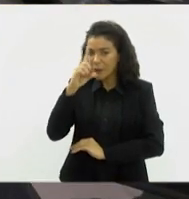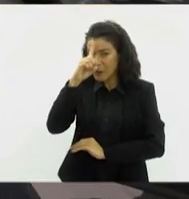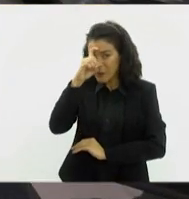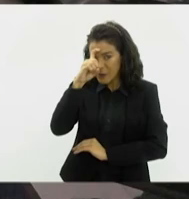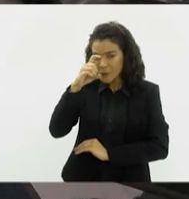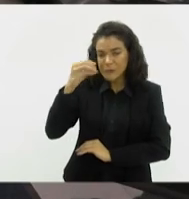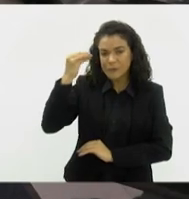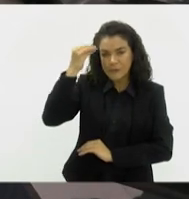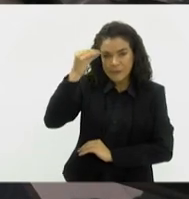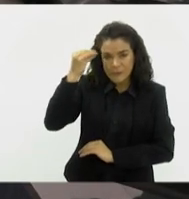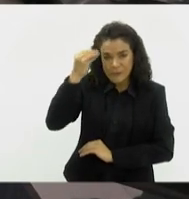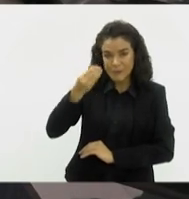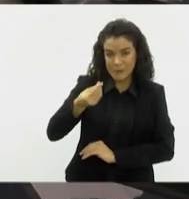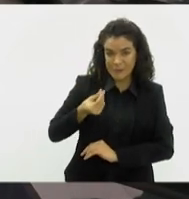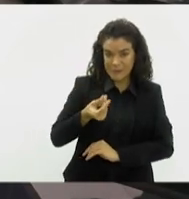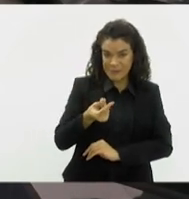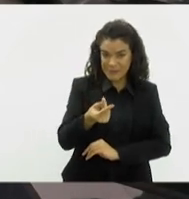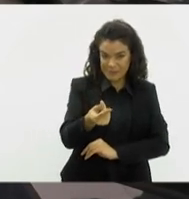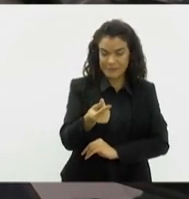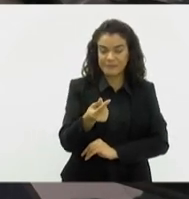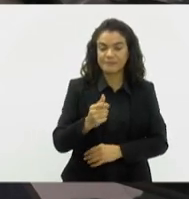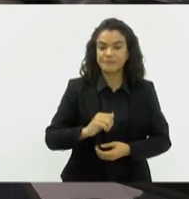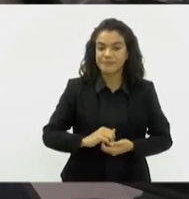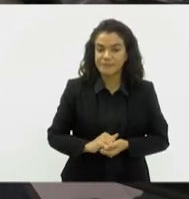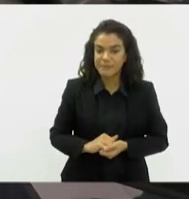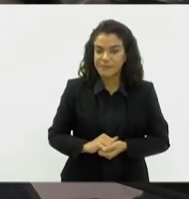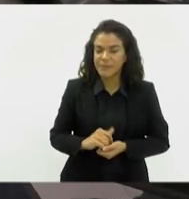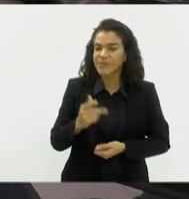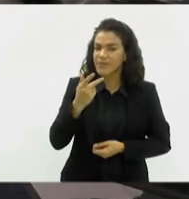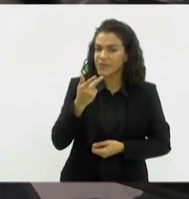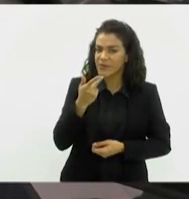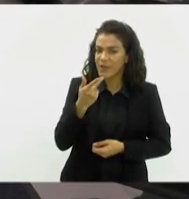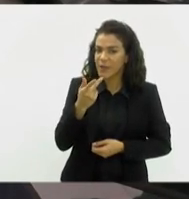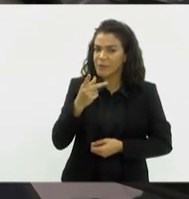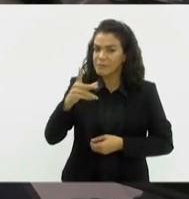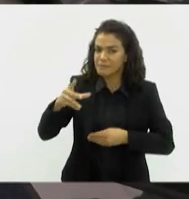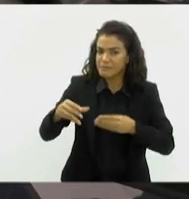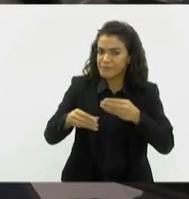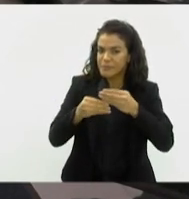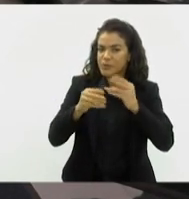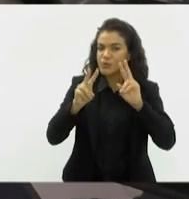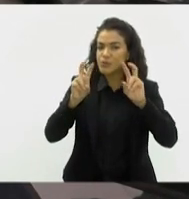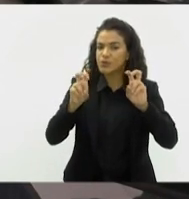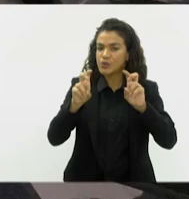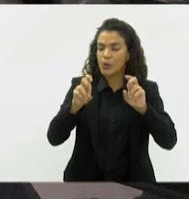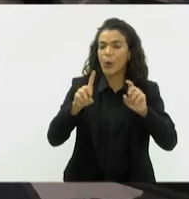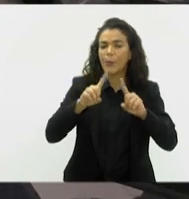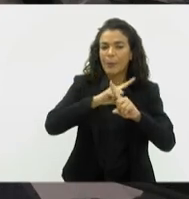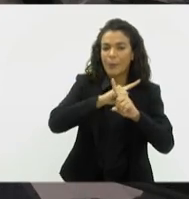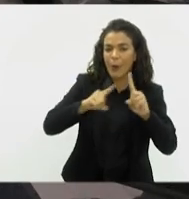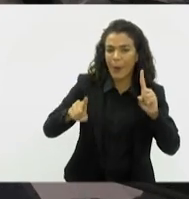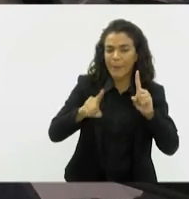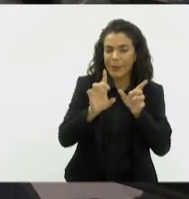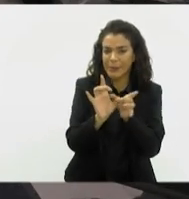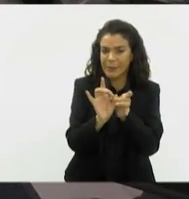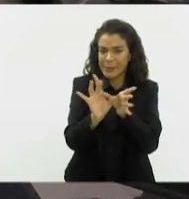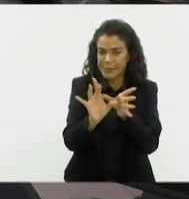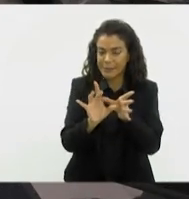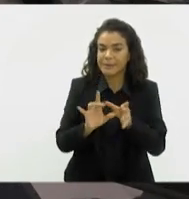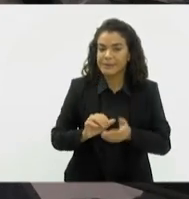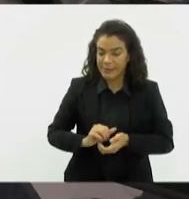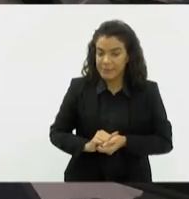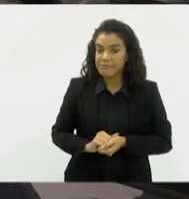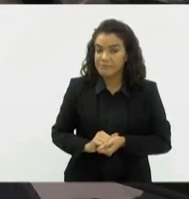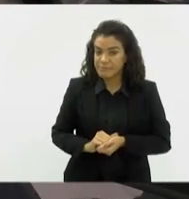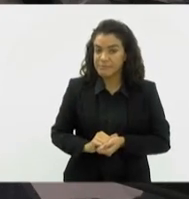e nosocômios de longa permanência. Sim. A senhora falou alguma coisa de restrição de liberdade. Isso, privação de liberdade. Então,